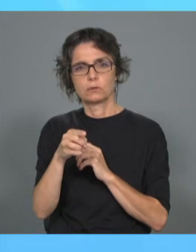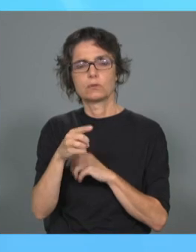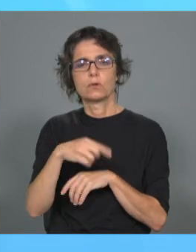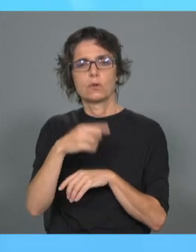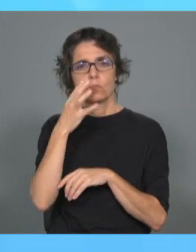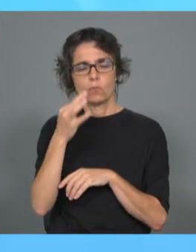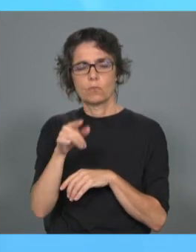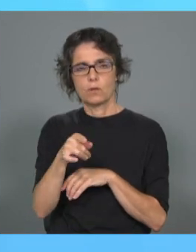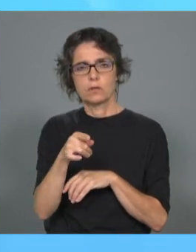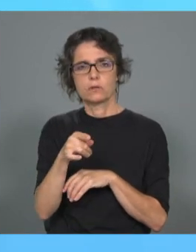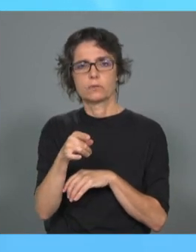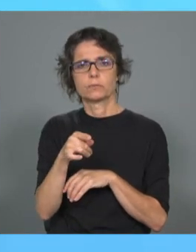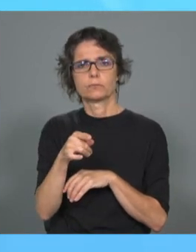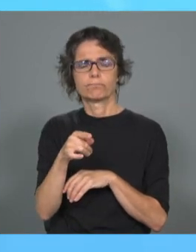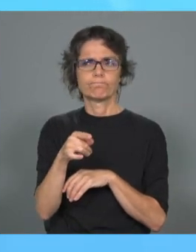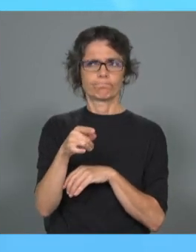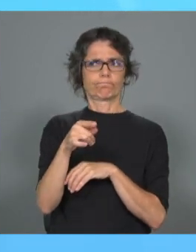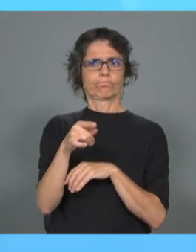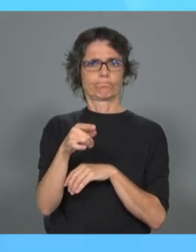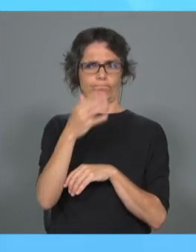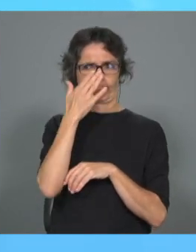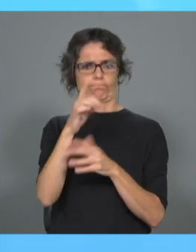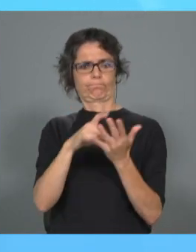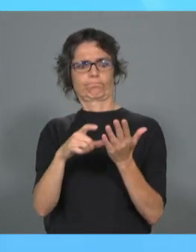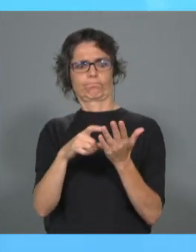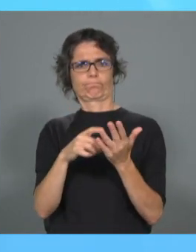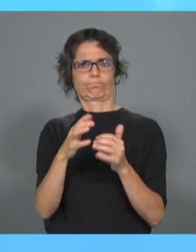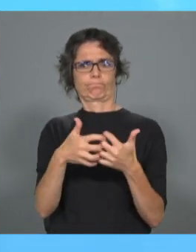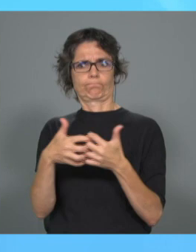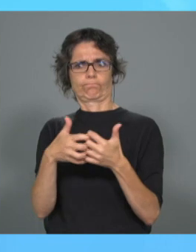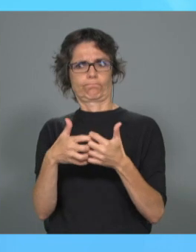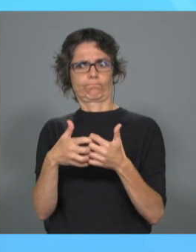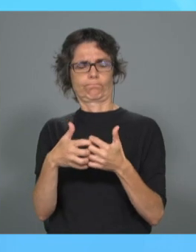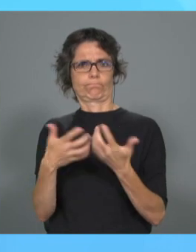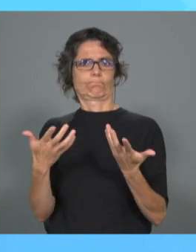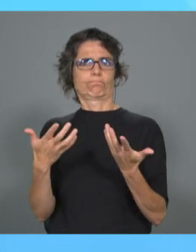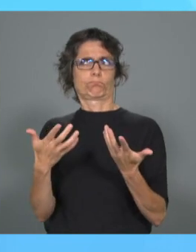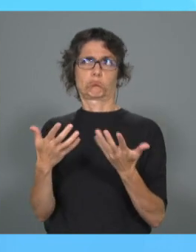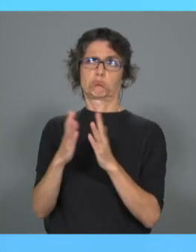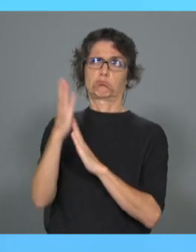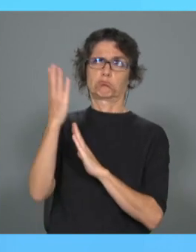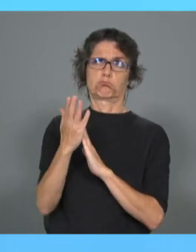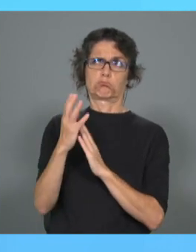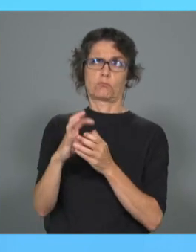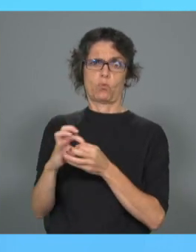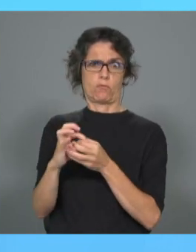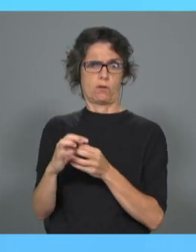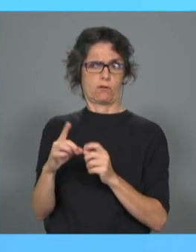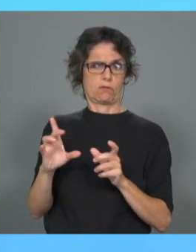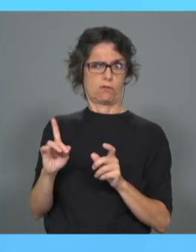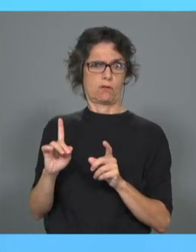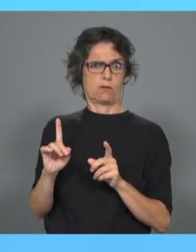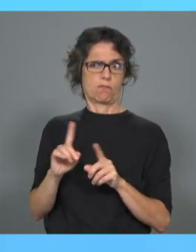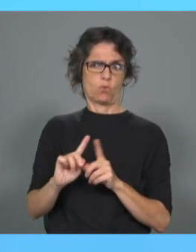Comum e ficamos um bocadinho desconcertados, não é? Uhum. Então, Deus não vem trazer a unidade à Terra,